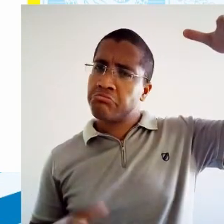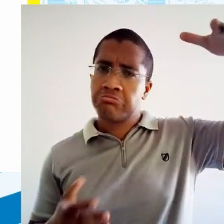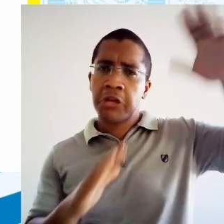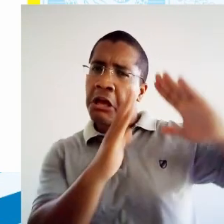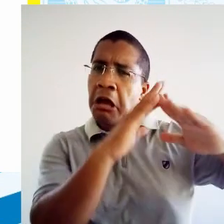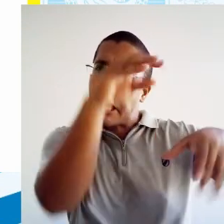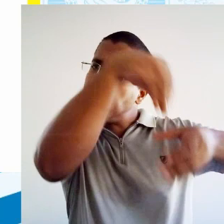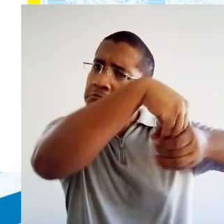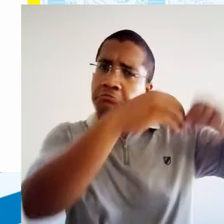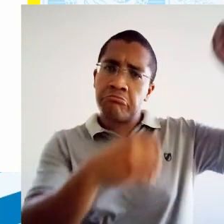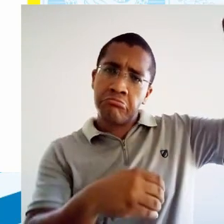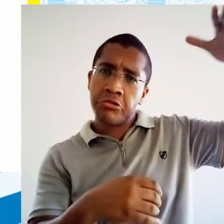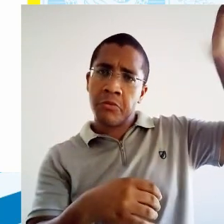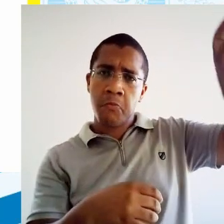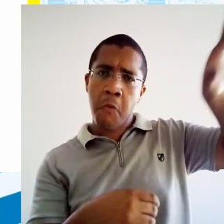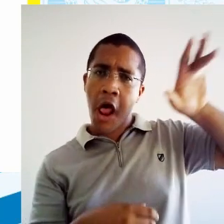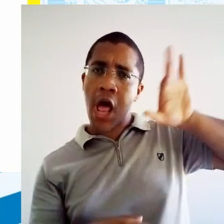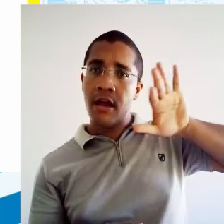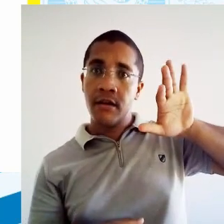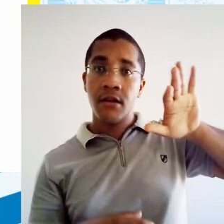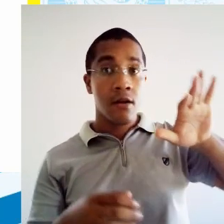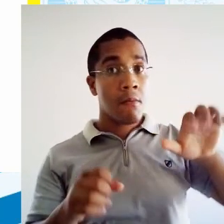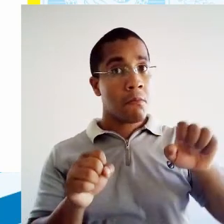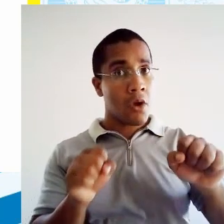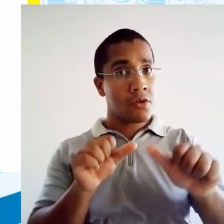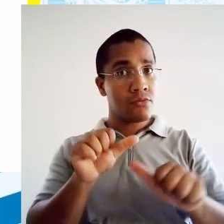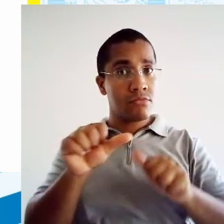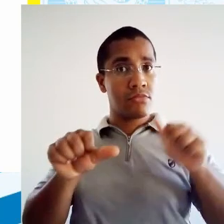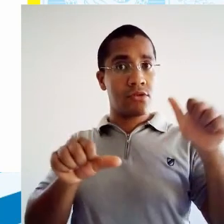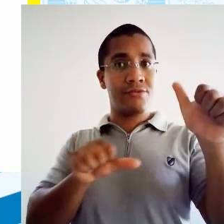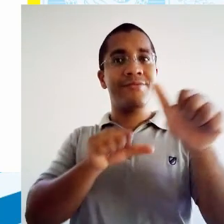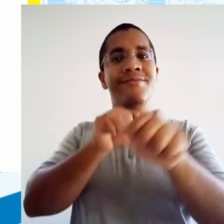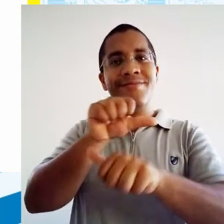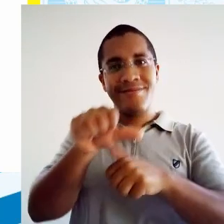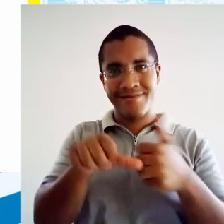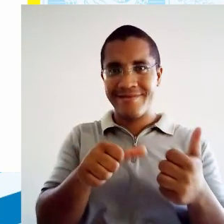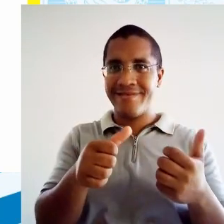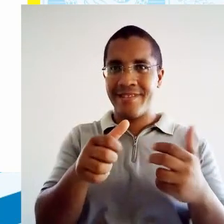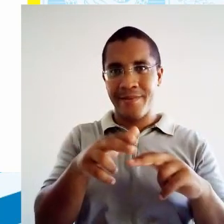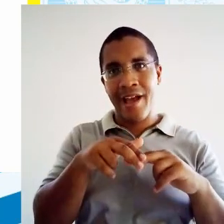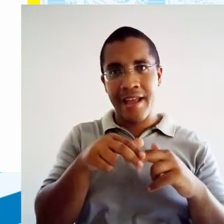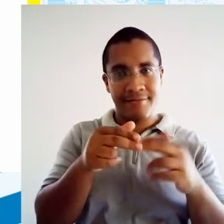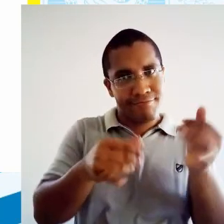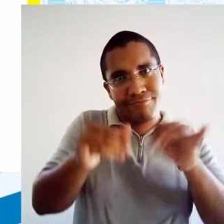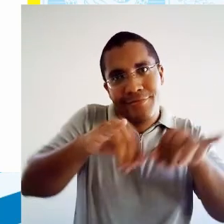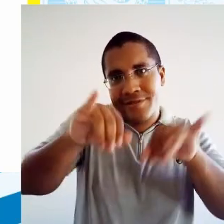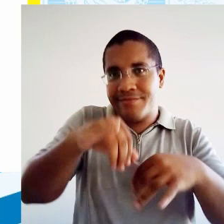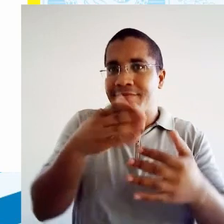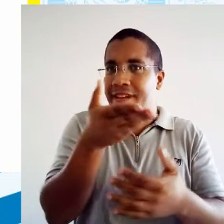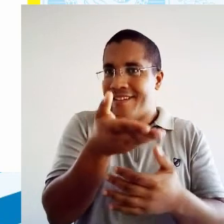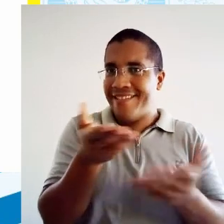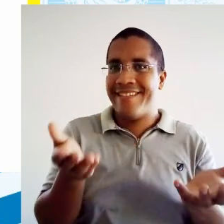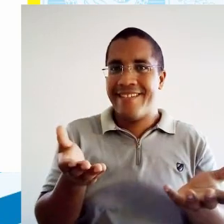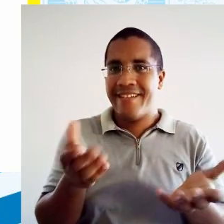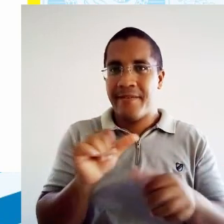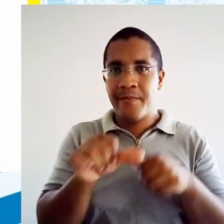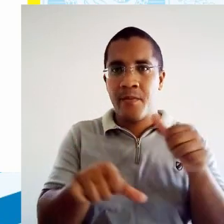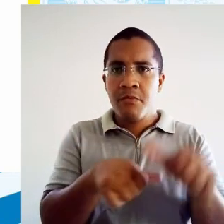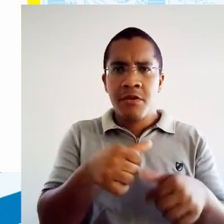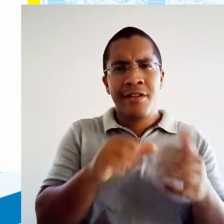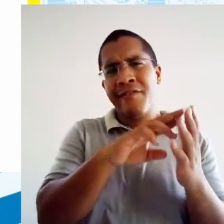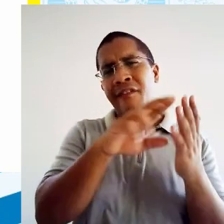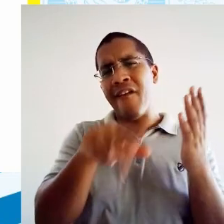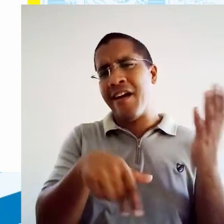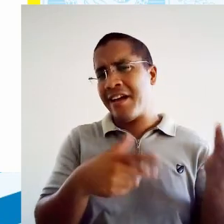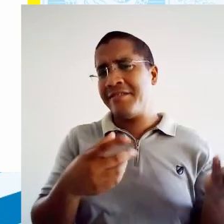talvez artificial, ela vai ser um agente que transforma quimicamente diversas coisas